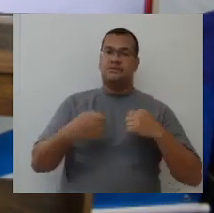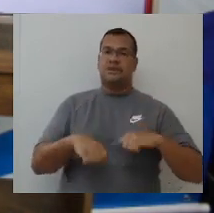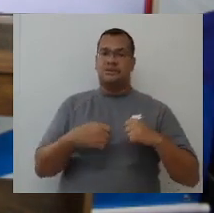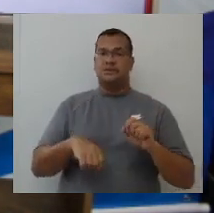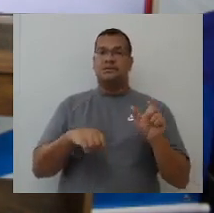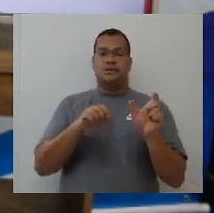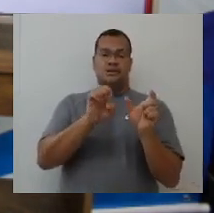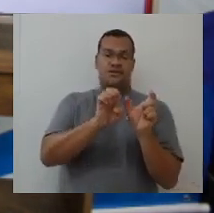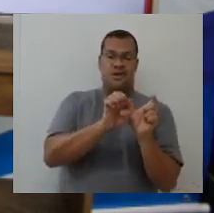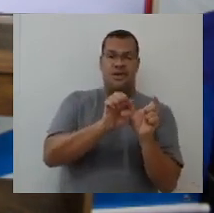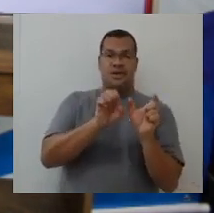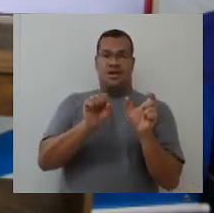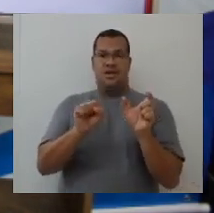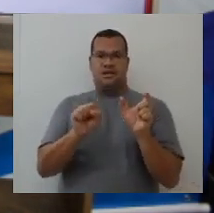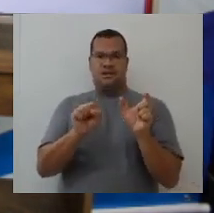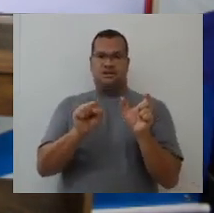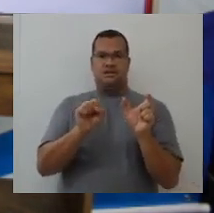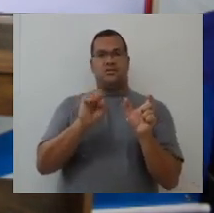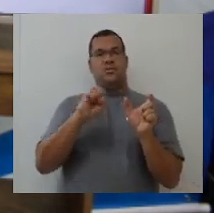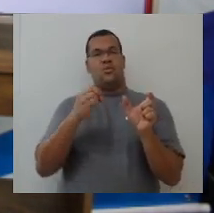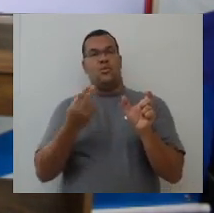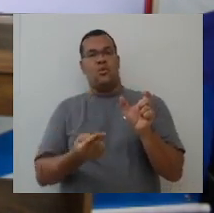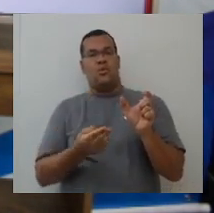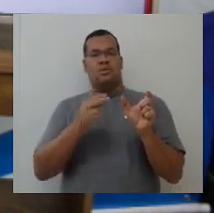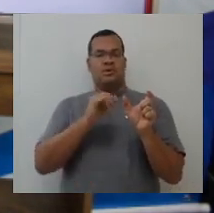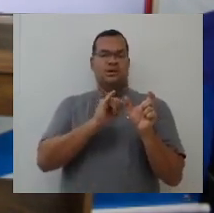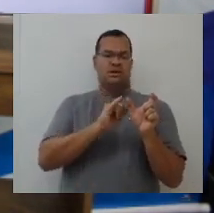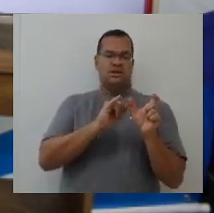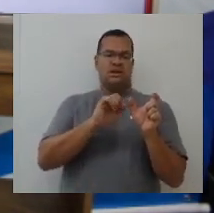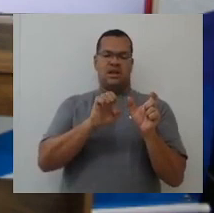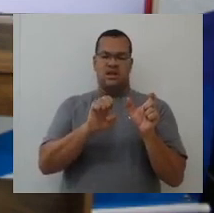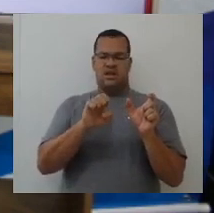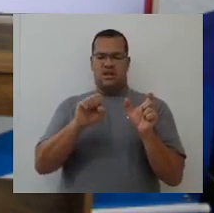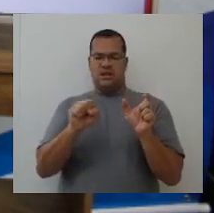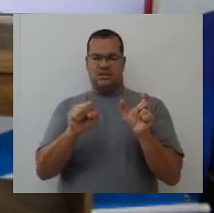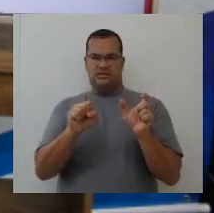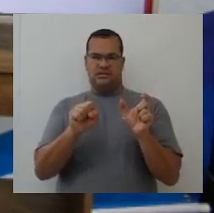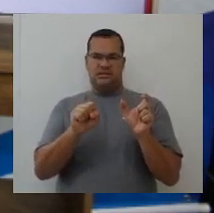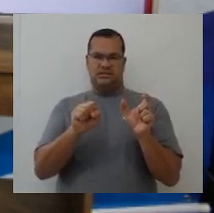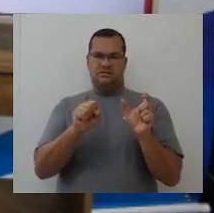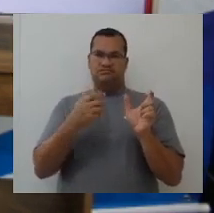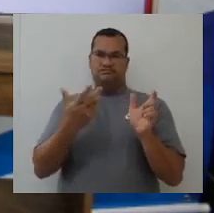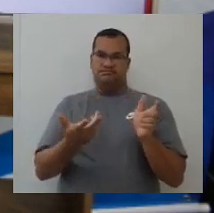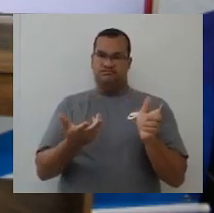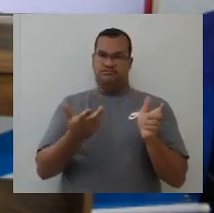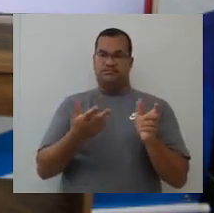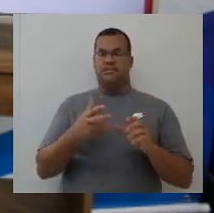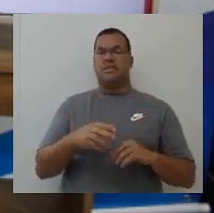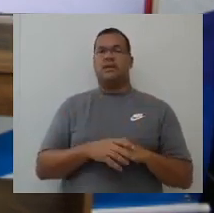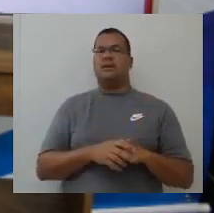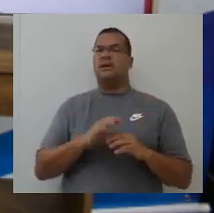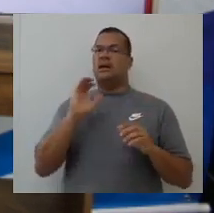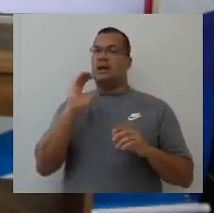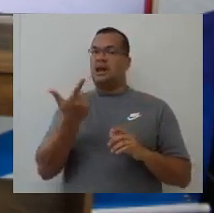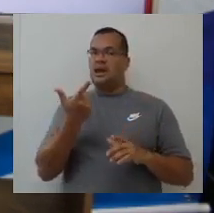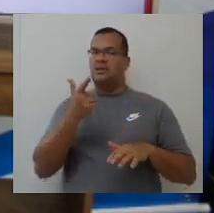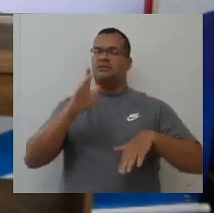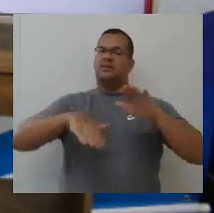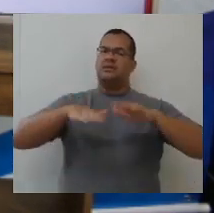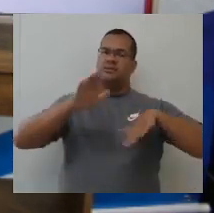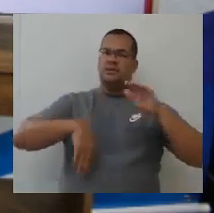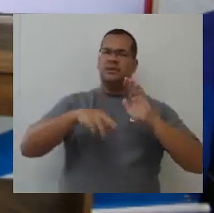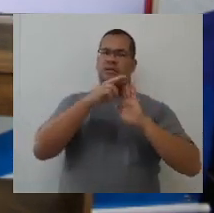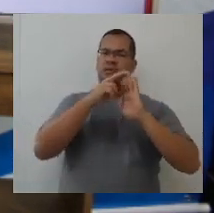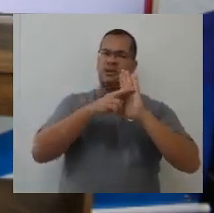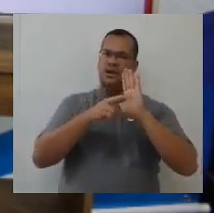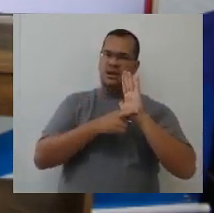pode receber o ES ou IES ao final dele, tá certo? E isso, claro, vai depender de algumas